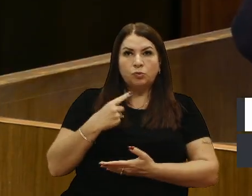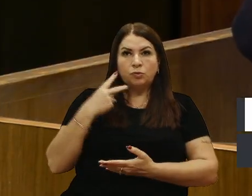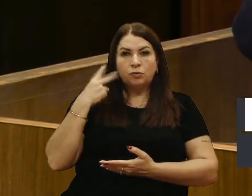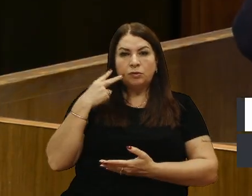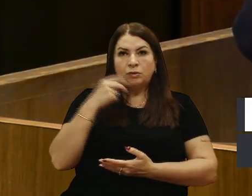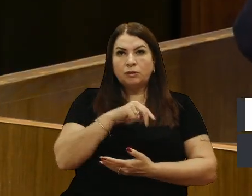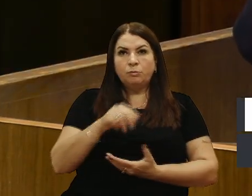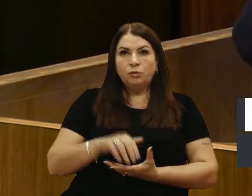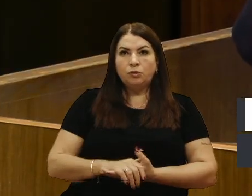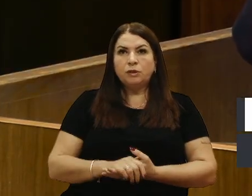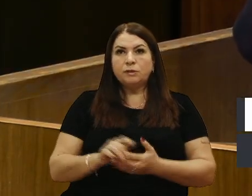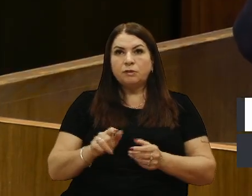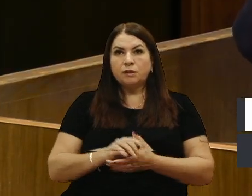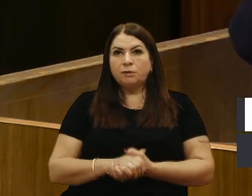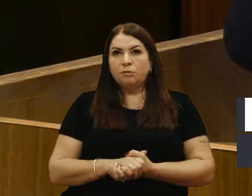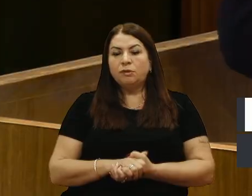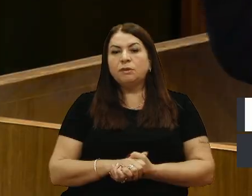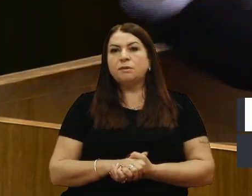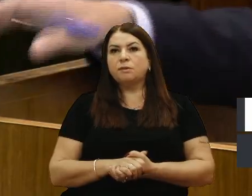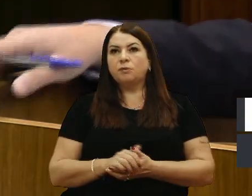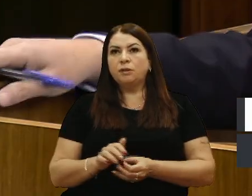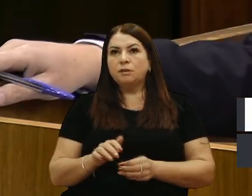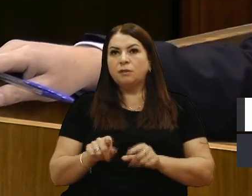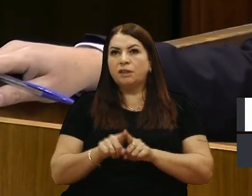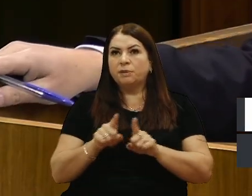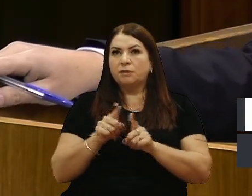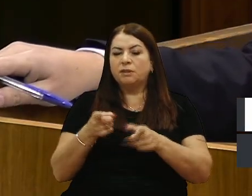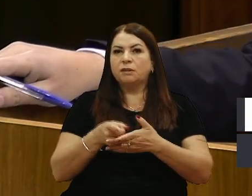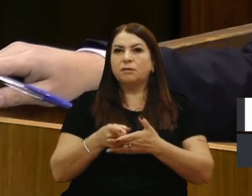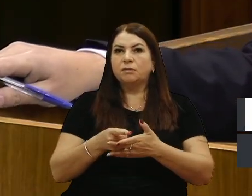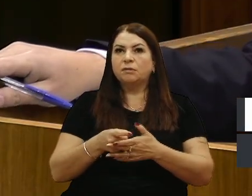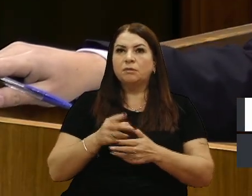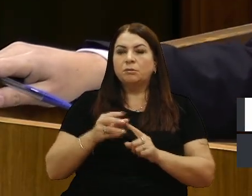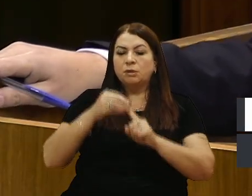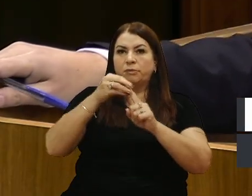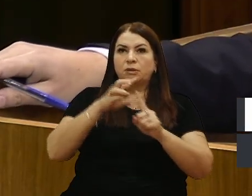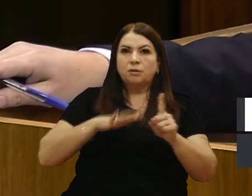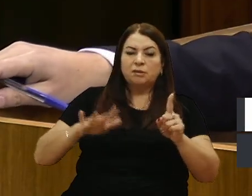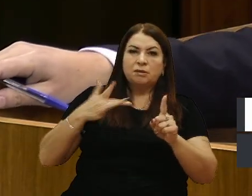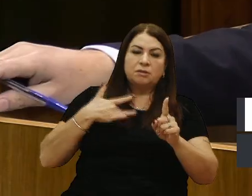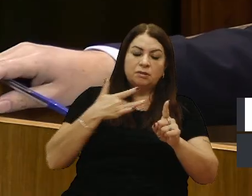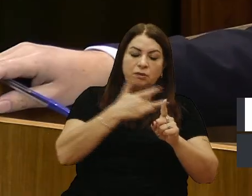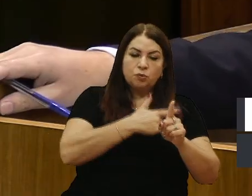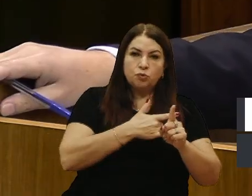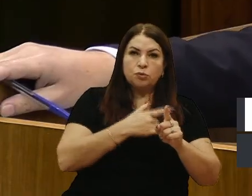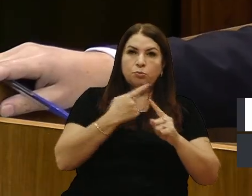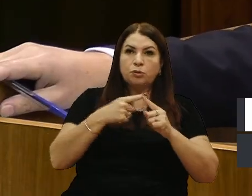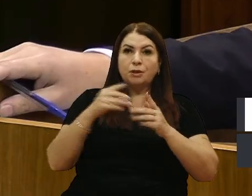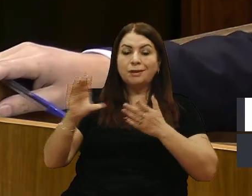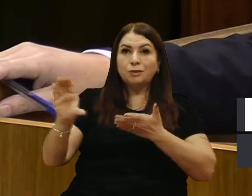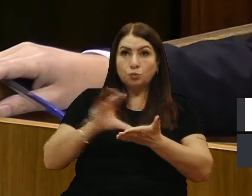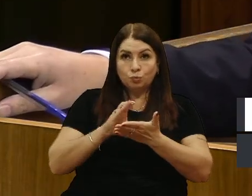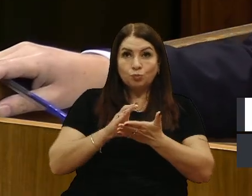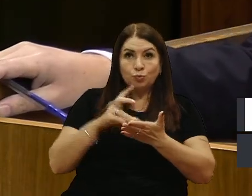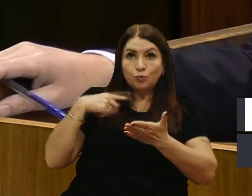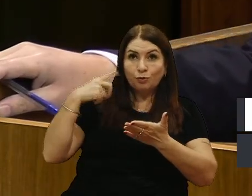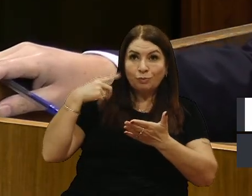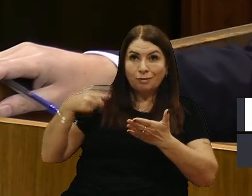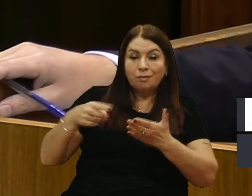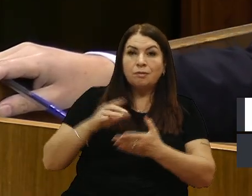temos feito esse pedido, principalmente no que se refere à saúde, até porque as emendas parlamentares,